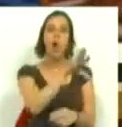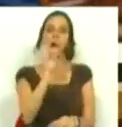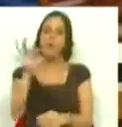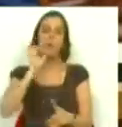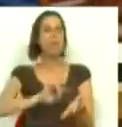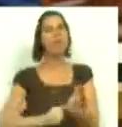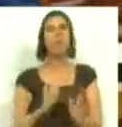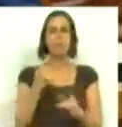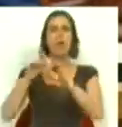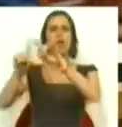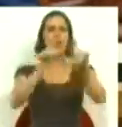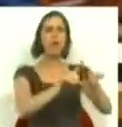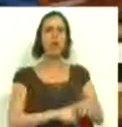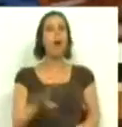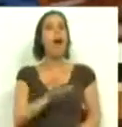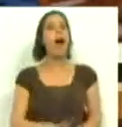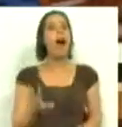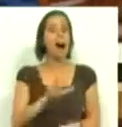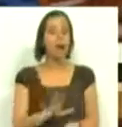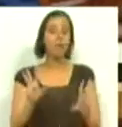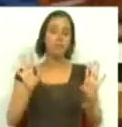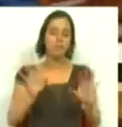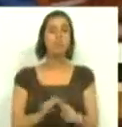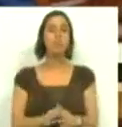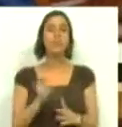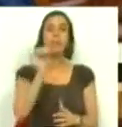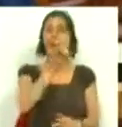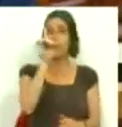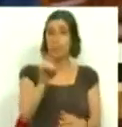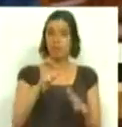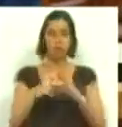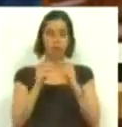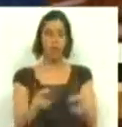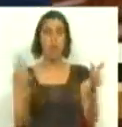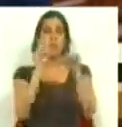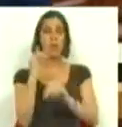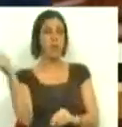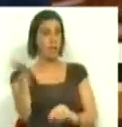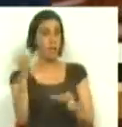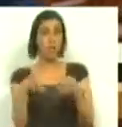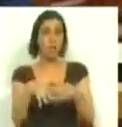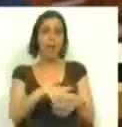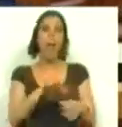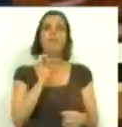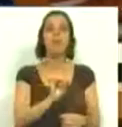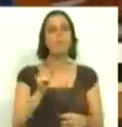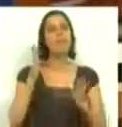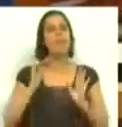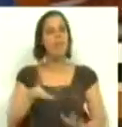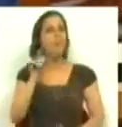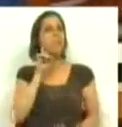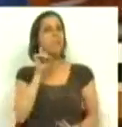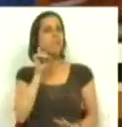opções fundamentais em diversas áreas. Contudo, na questão de reestruturação institucional do setor,